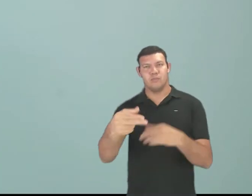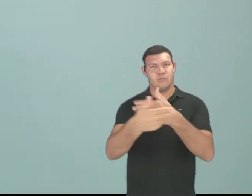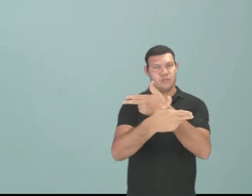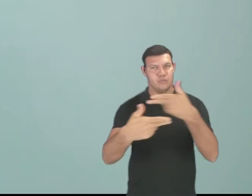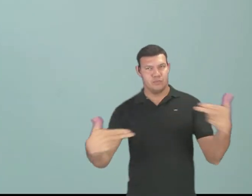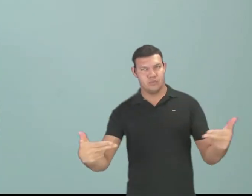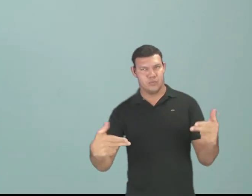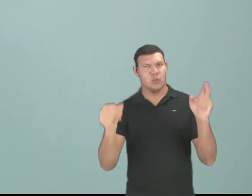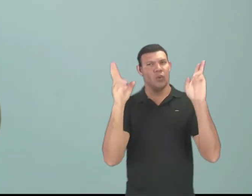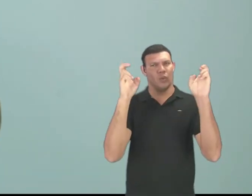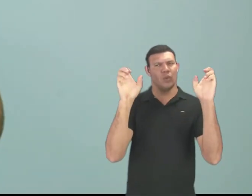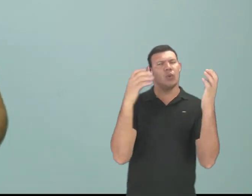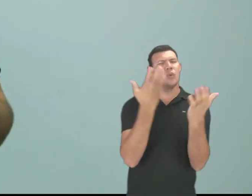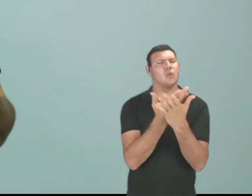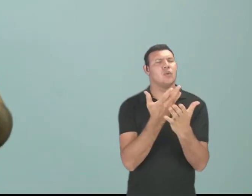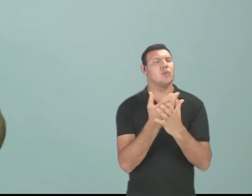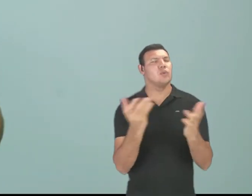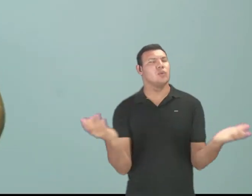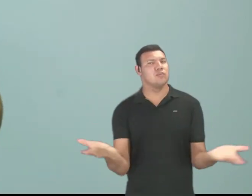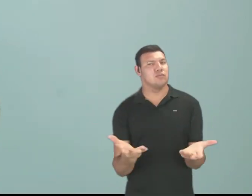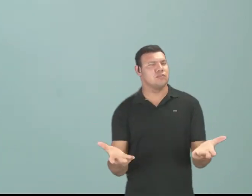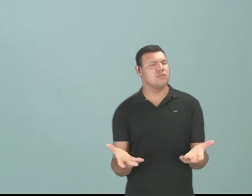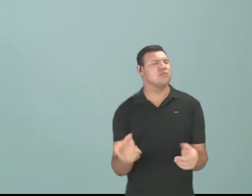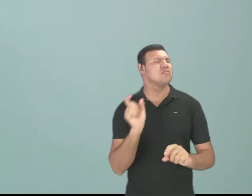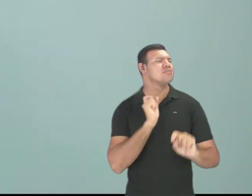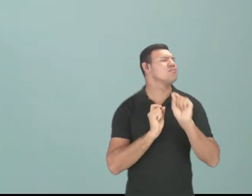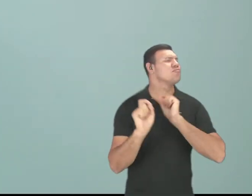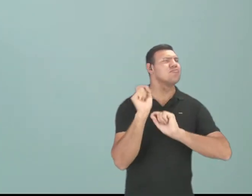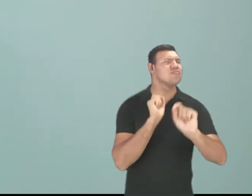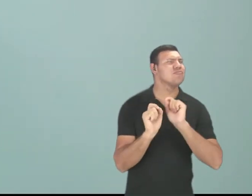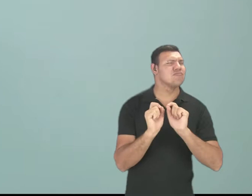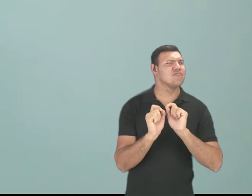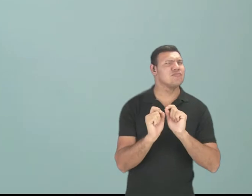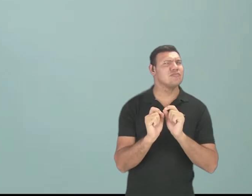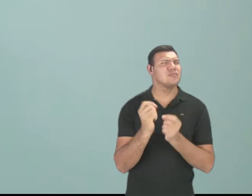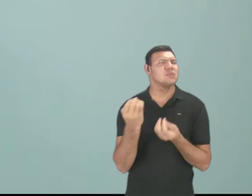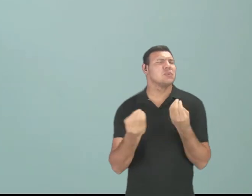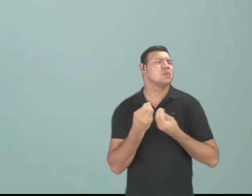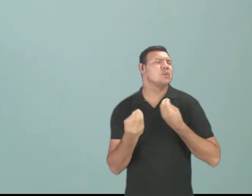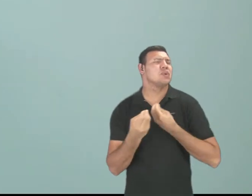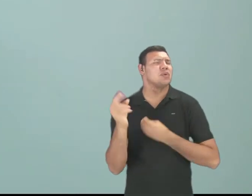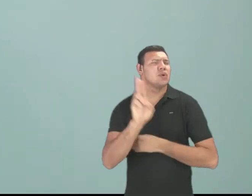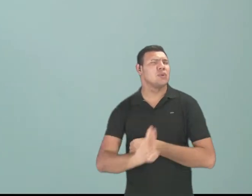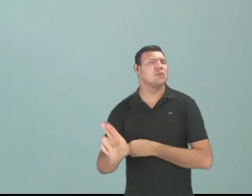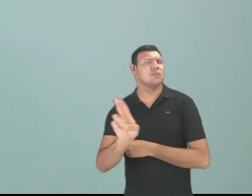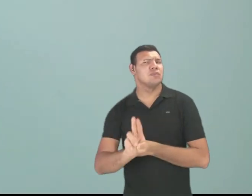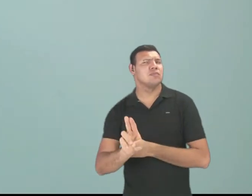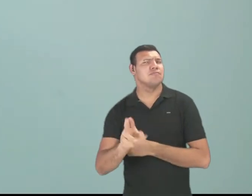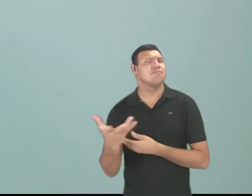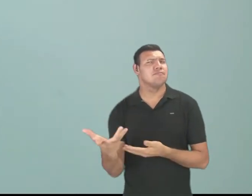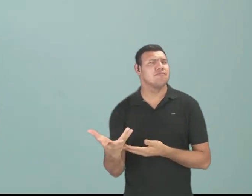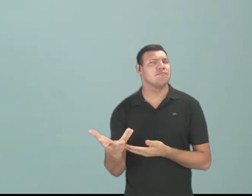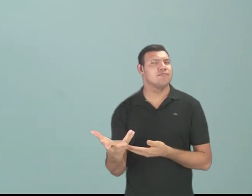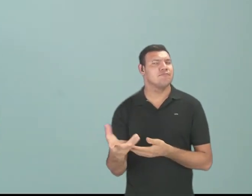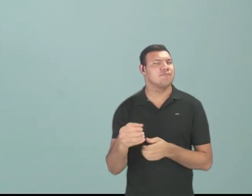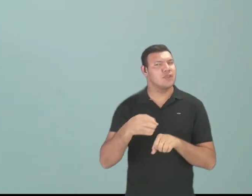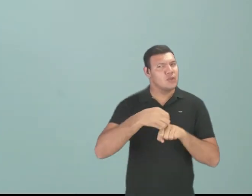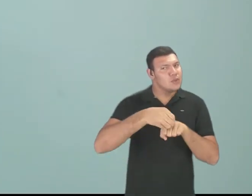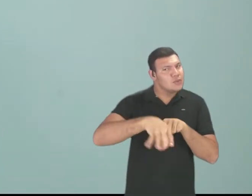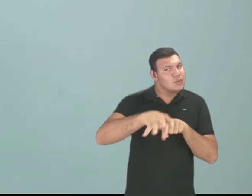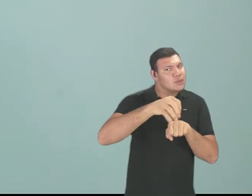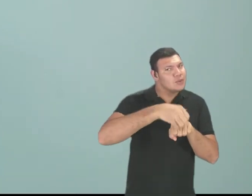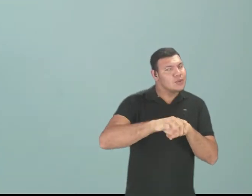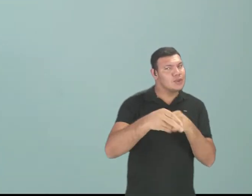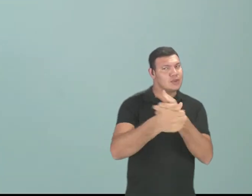ok? O que seria isso, né? A gente vai poder entender um pouquinho o que é, como que usa, tudo bem? Mas o nome já dá uma dica, né? Pronome